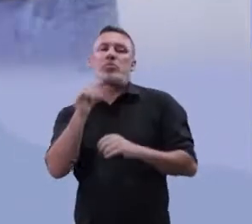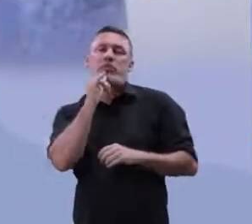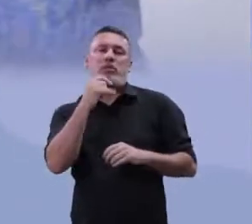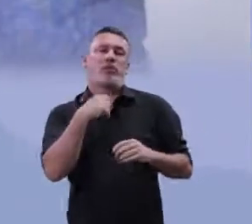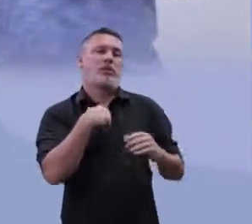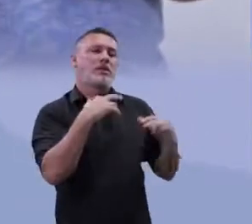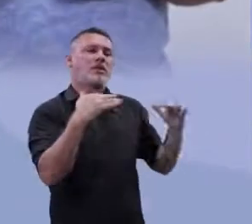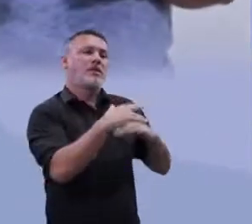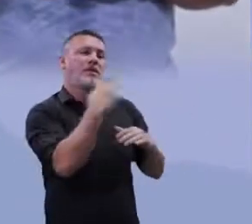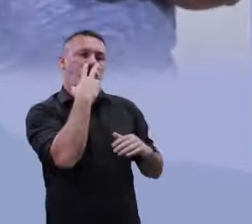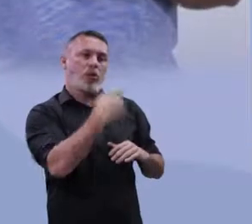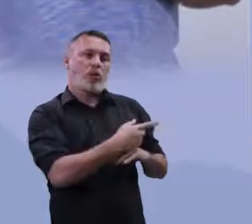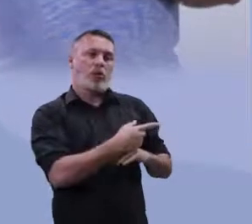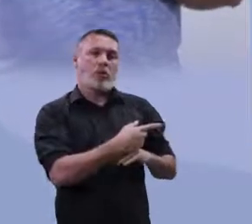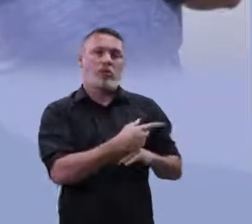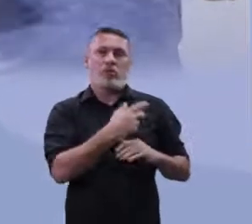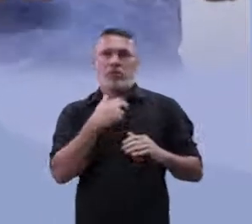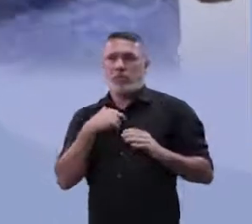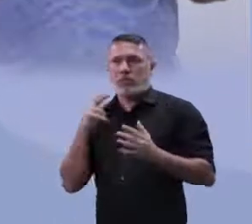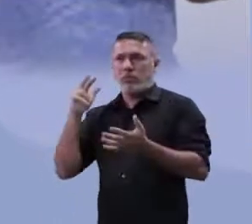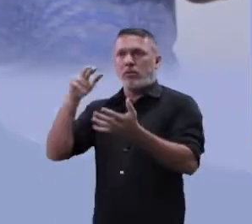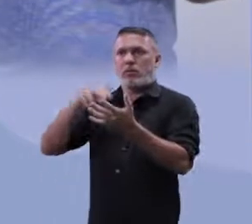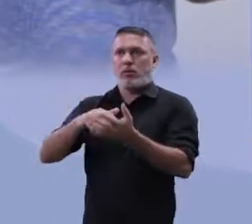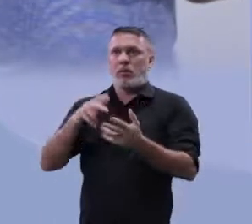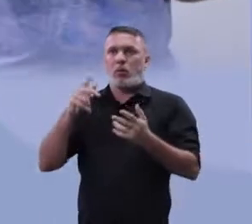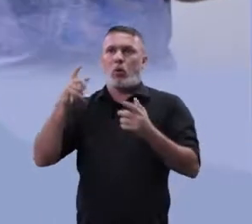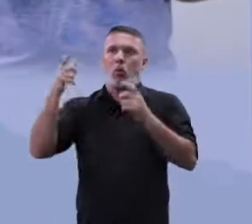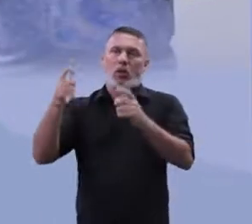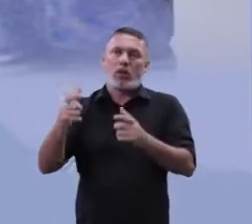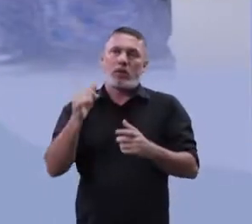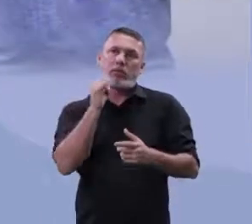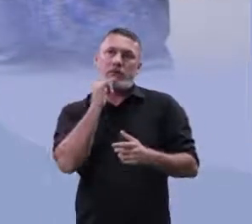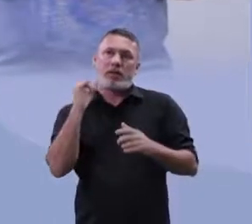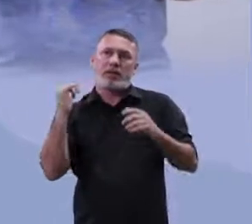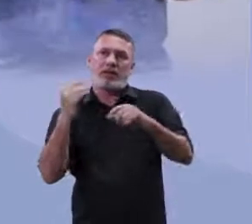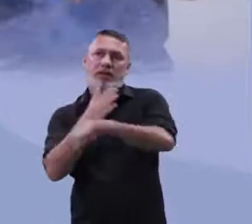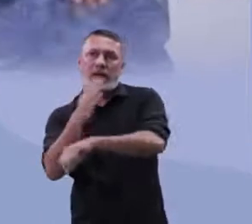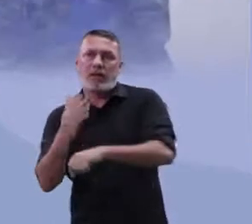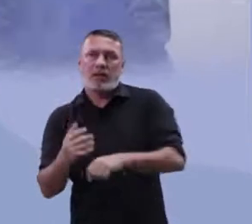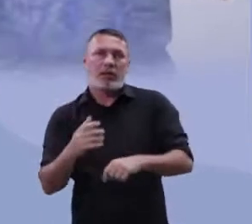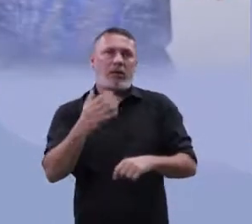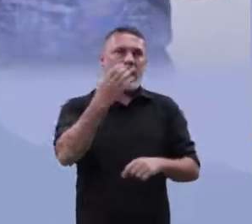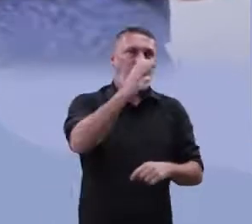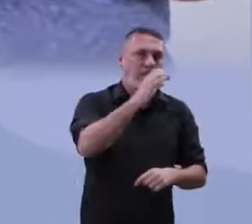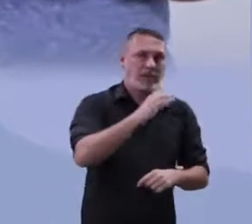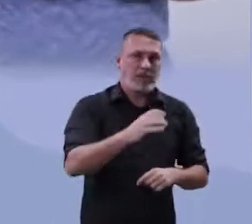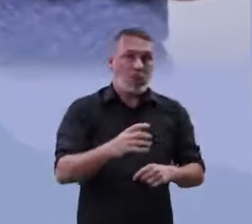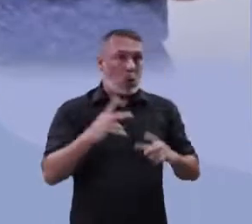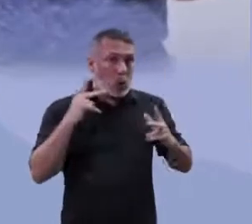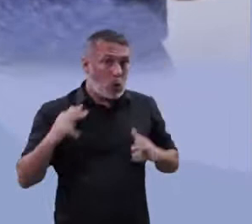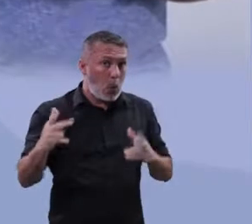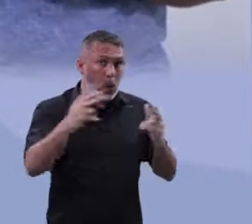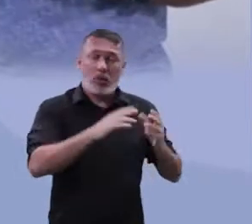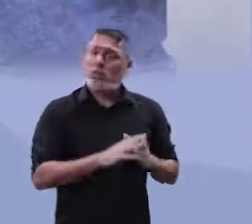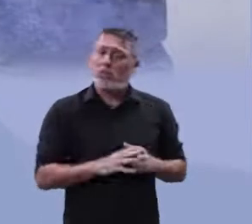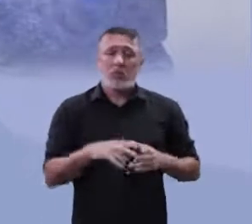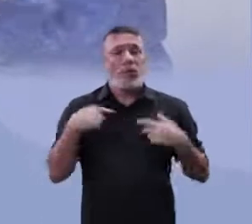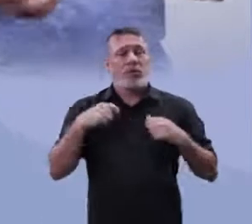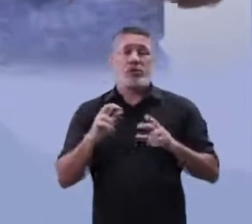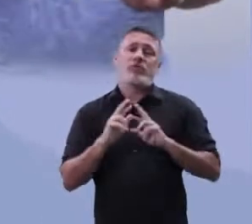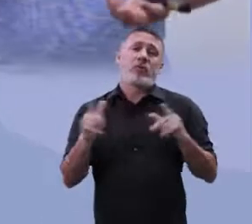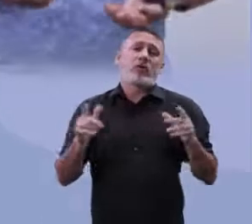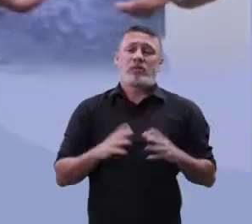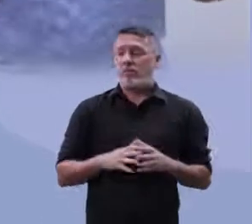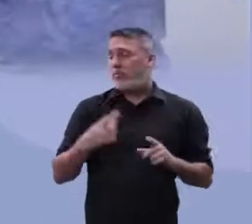de Vitória, pode ser diferente do mesmo conteúdo que eu vou dar no Centro da Serra, no Centro do Cariacica ou qualquer outro lugar, porque eu